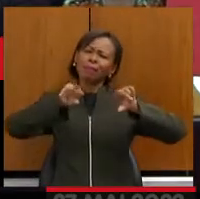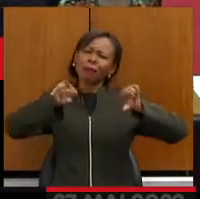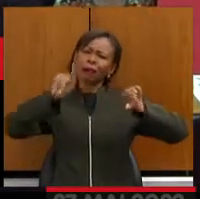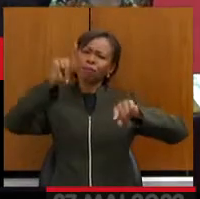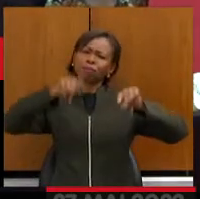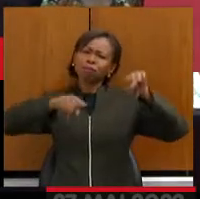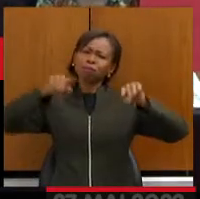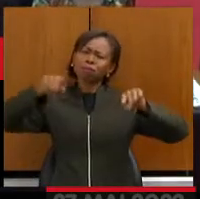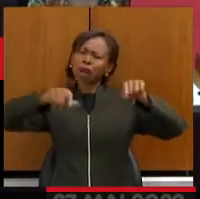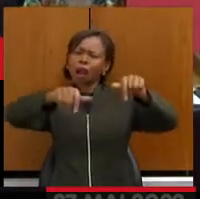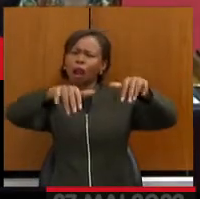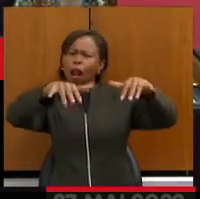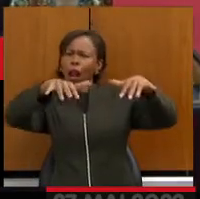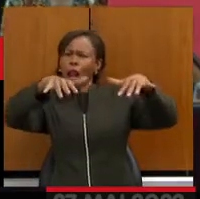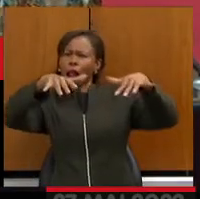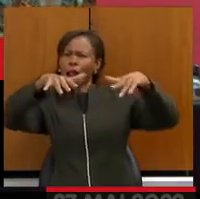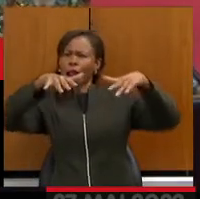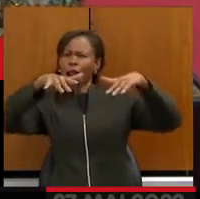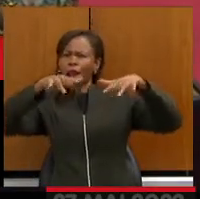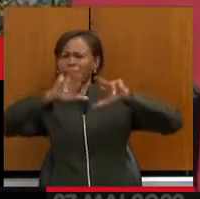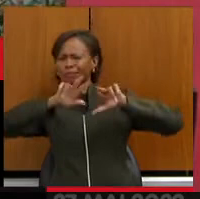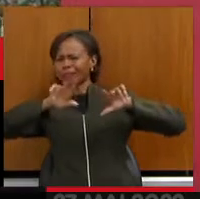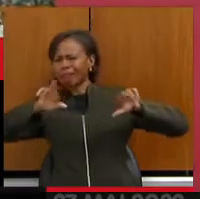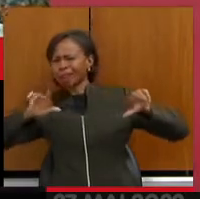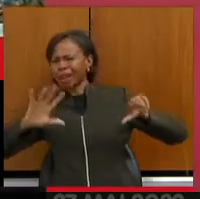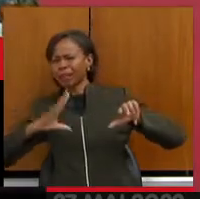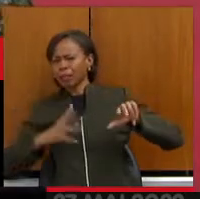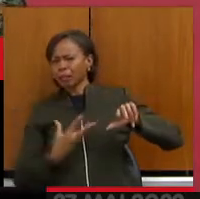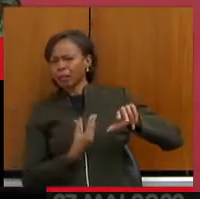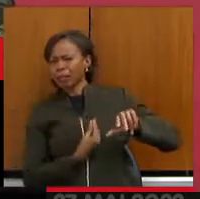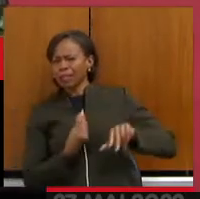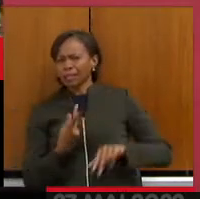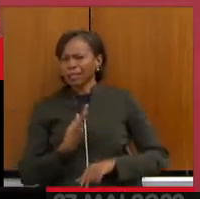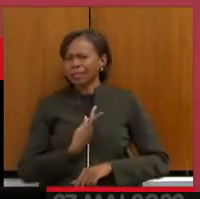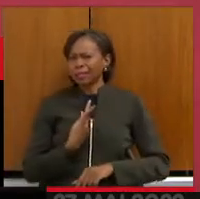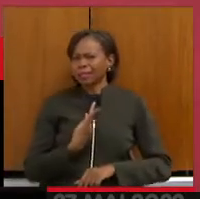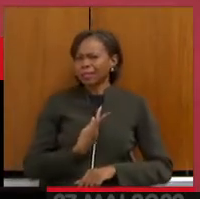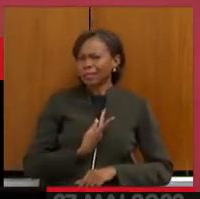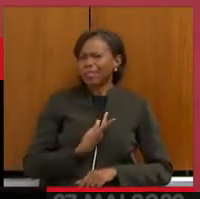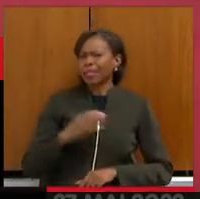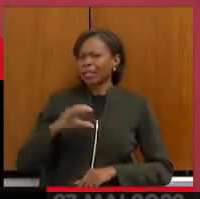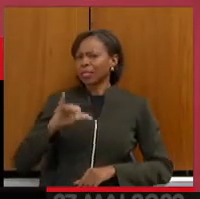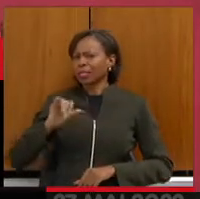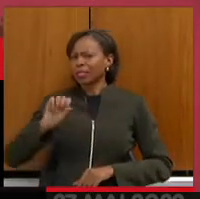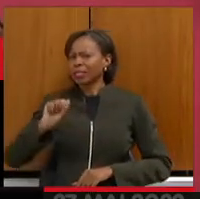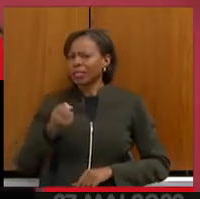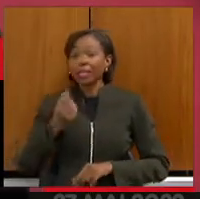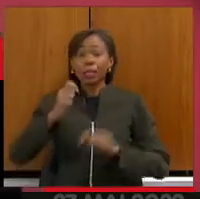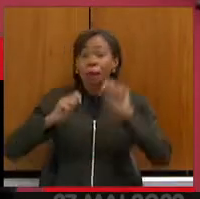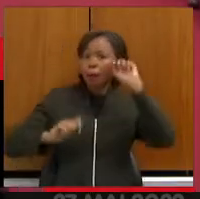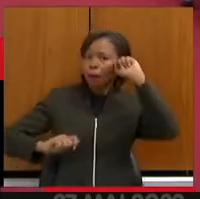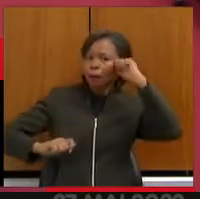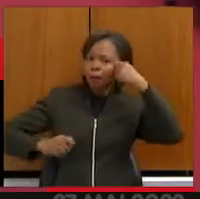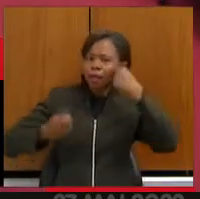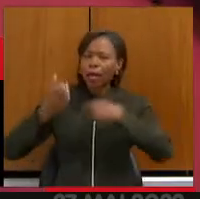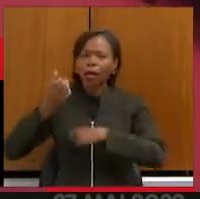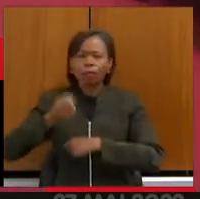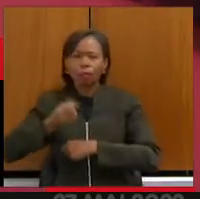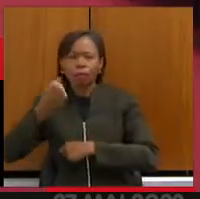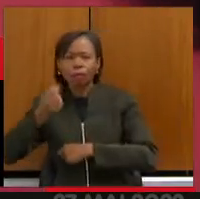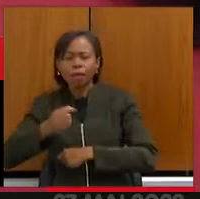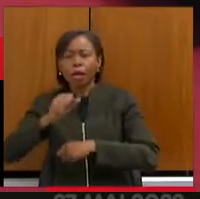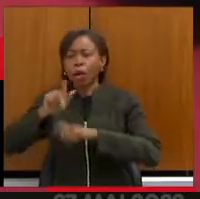muitas somos se somos trans somos mulheres as populações tradicionais mulheres negras brancas